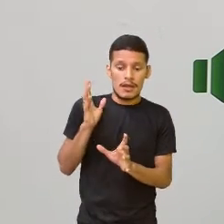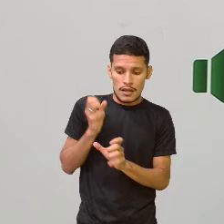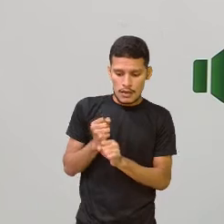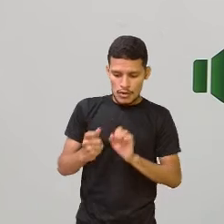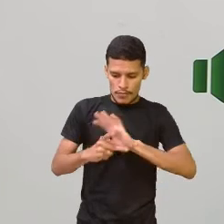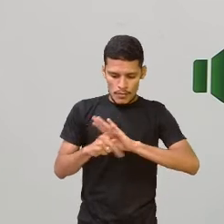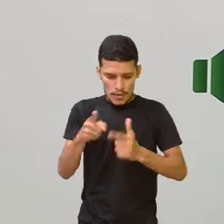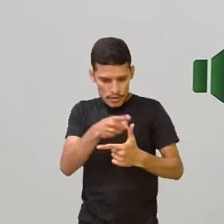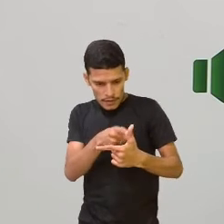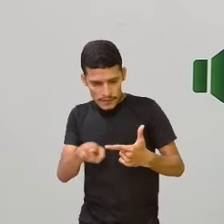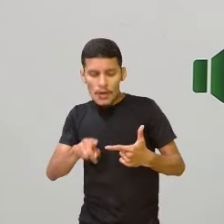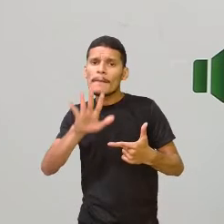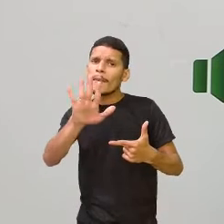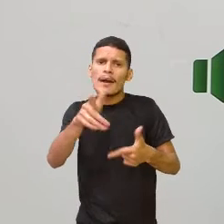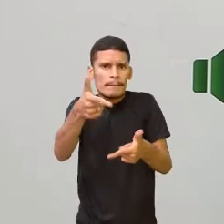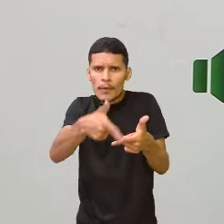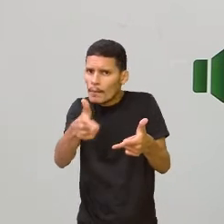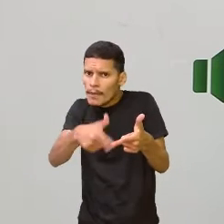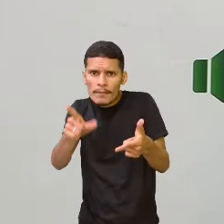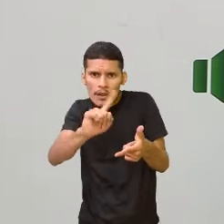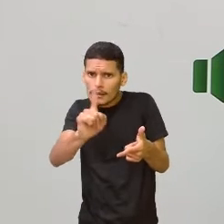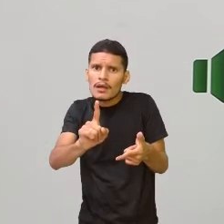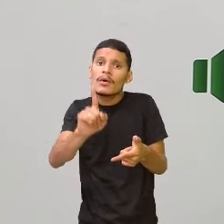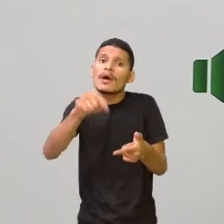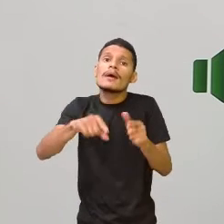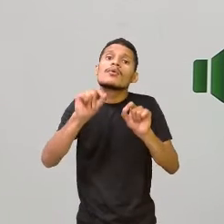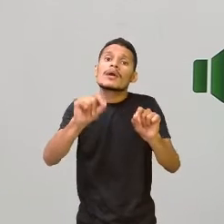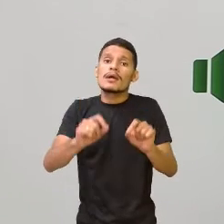não é um problema, minha gente. Isso é